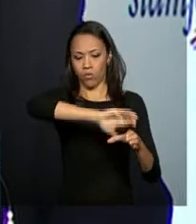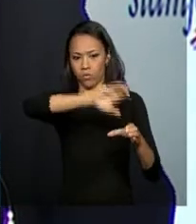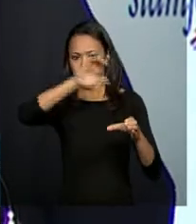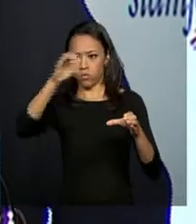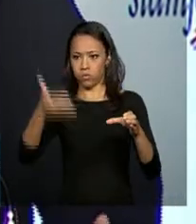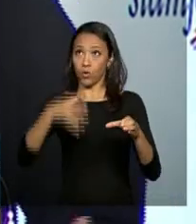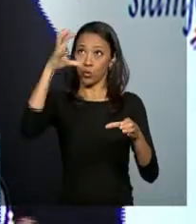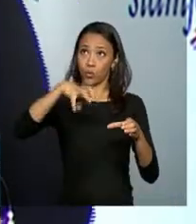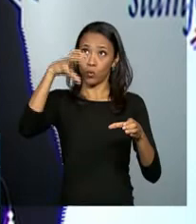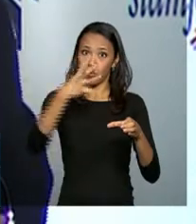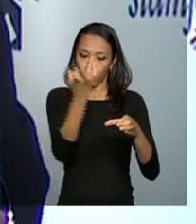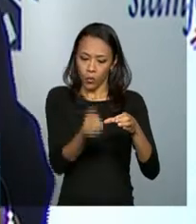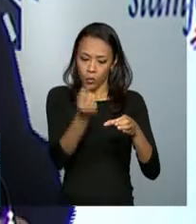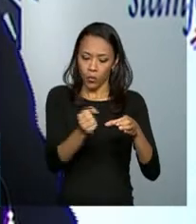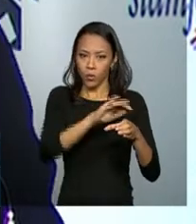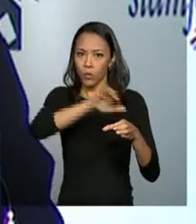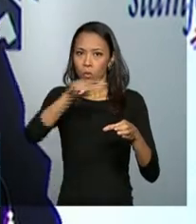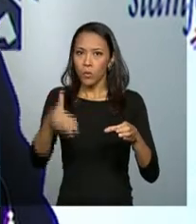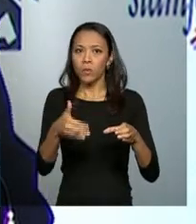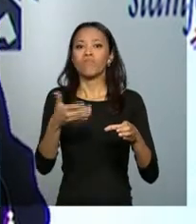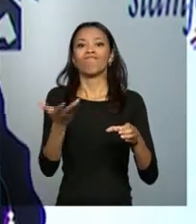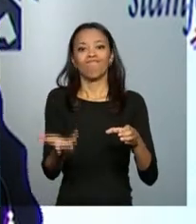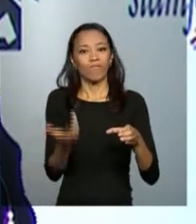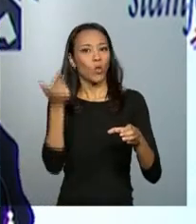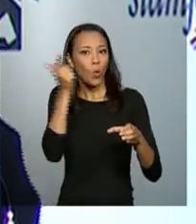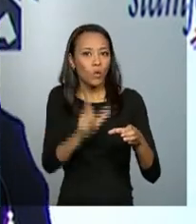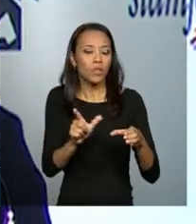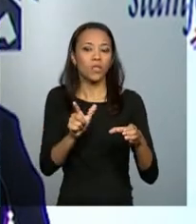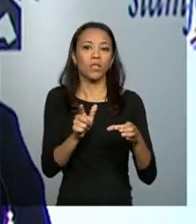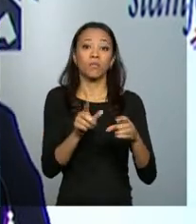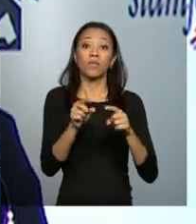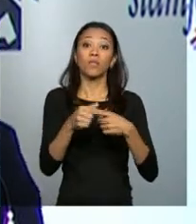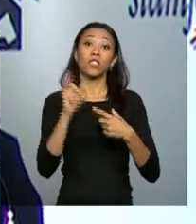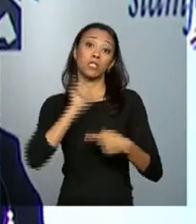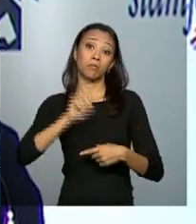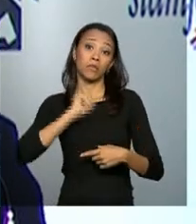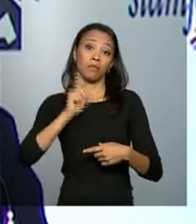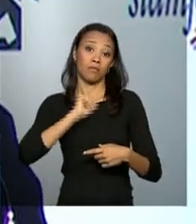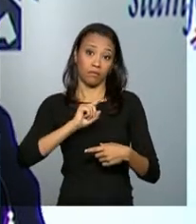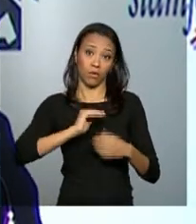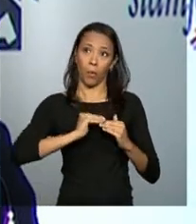cima. Não há motivos para que nós não consigamos